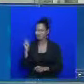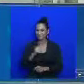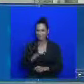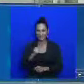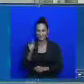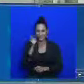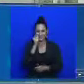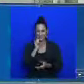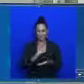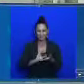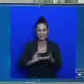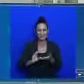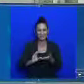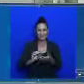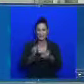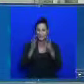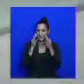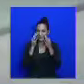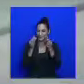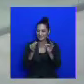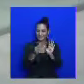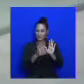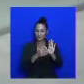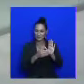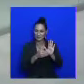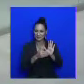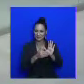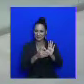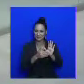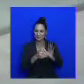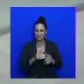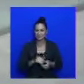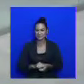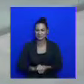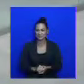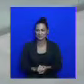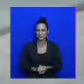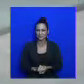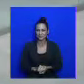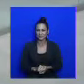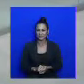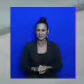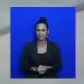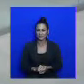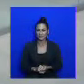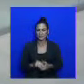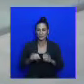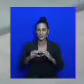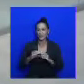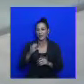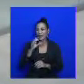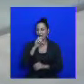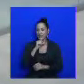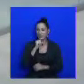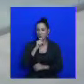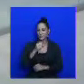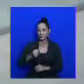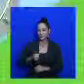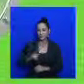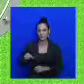E você ainda tem chances fique de olho na sua bosta bola laranja